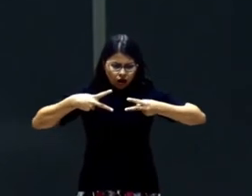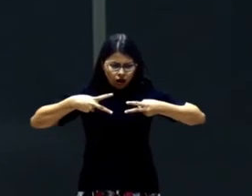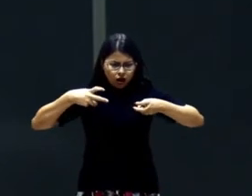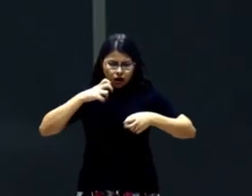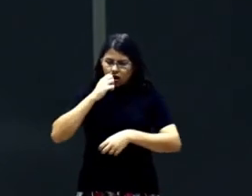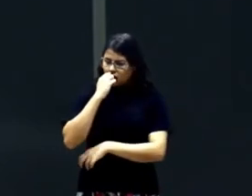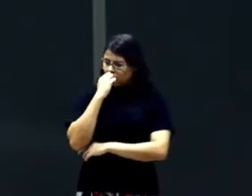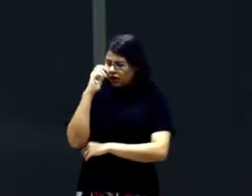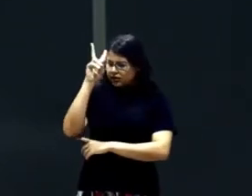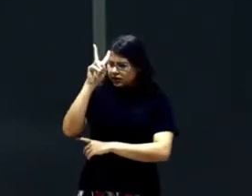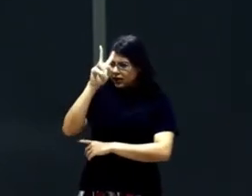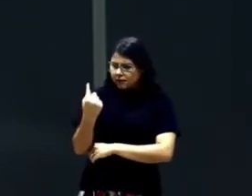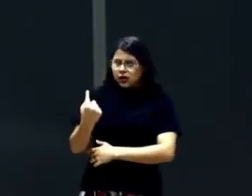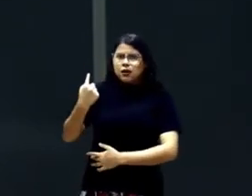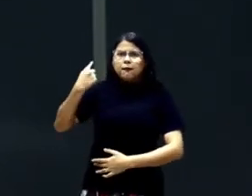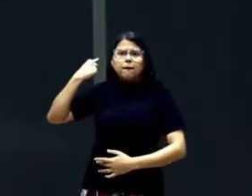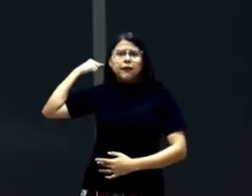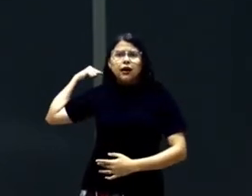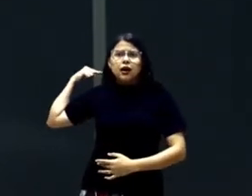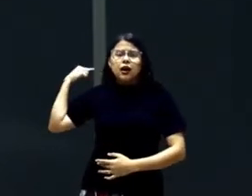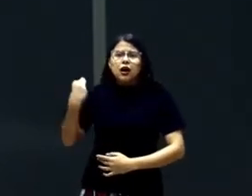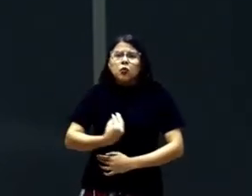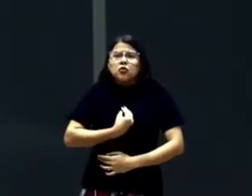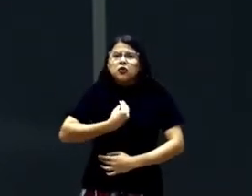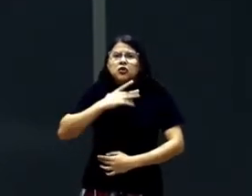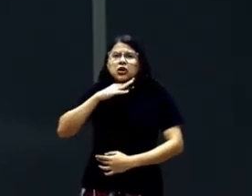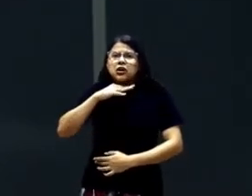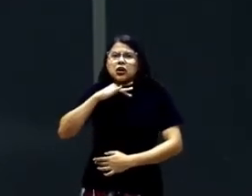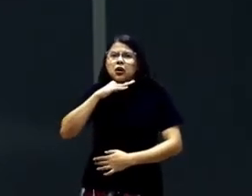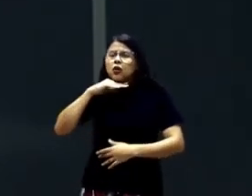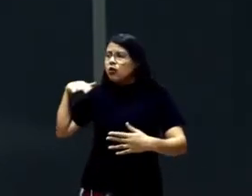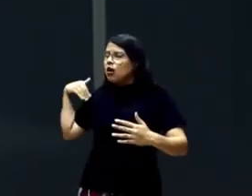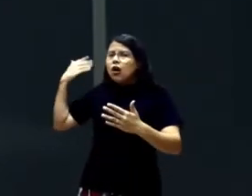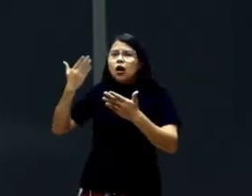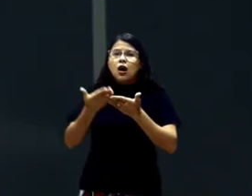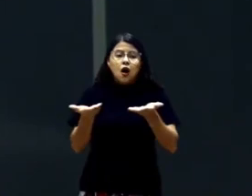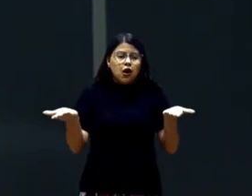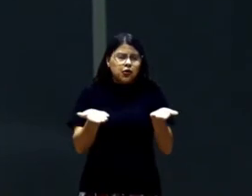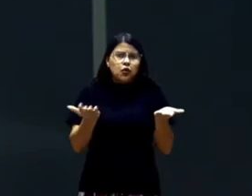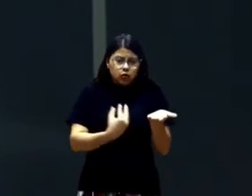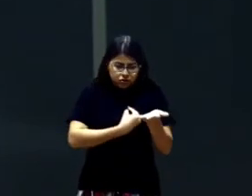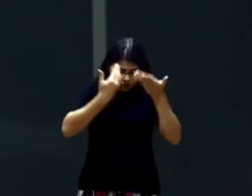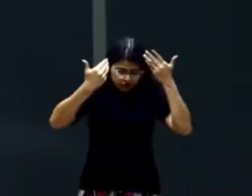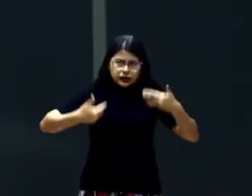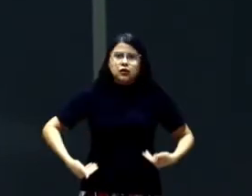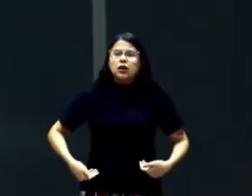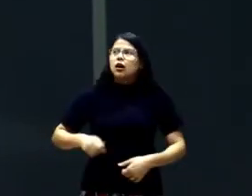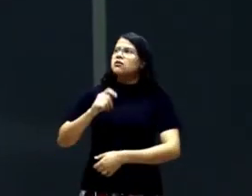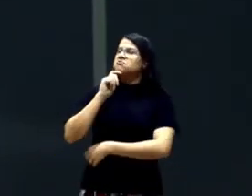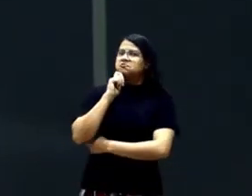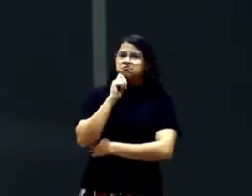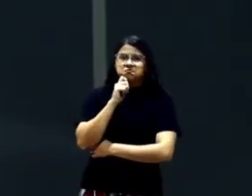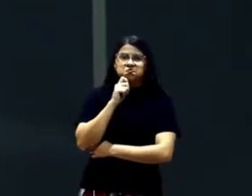Deus te tirou, e onde Deus tem te colocado, já